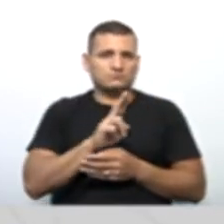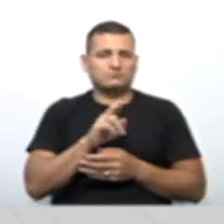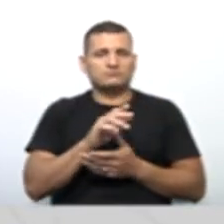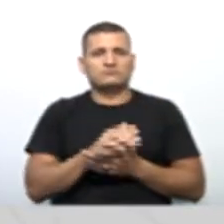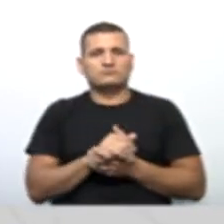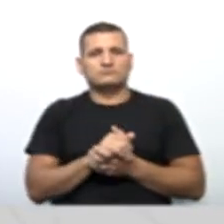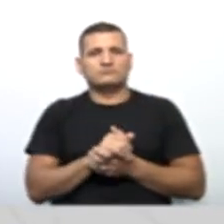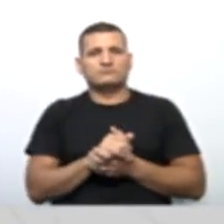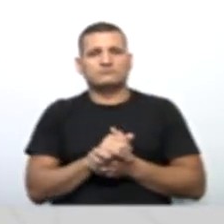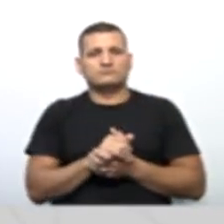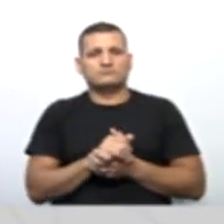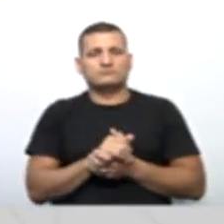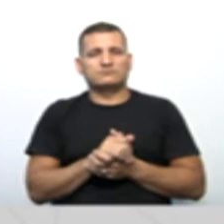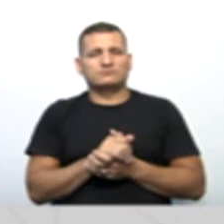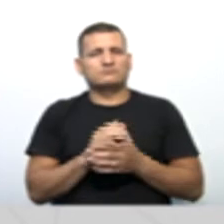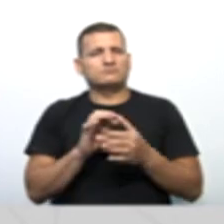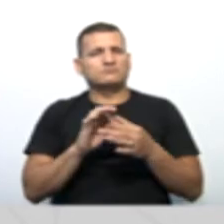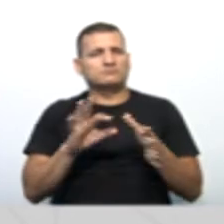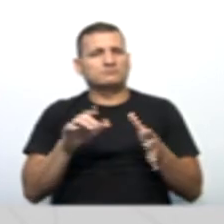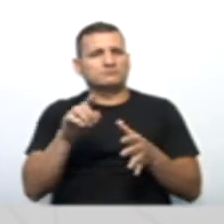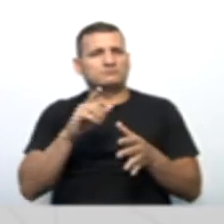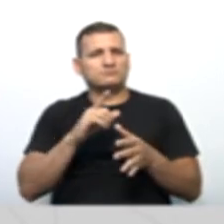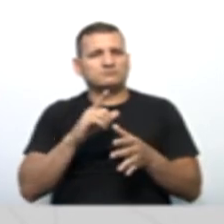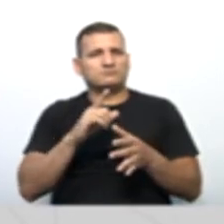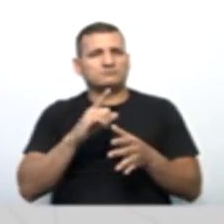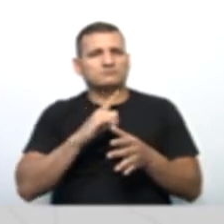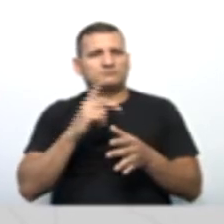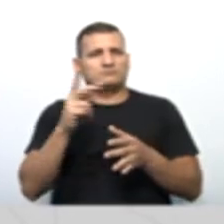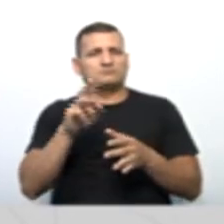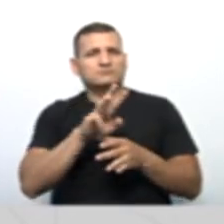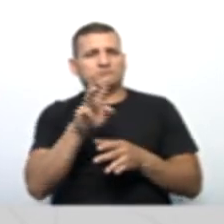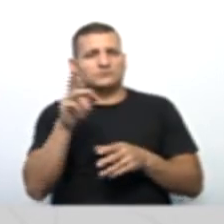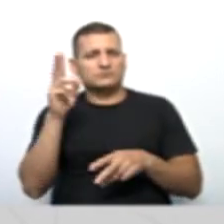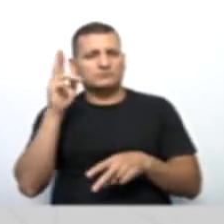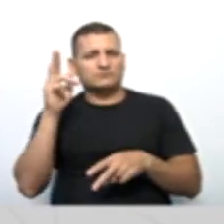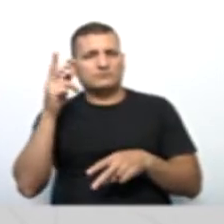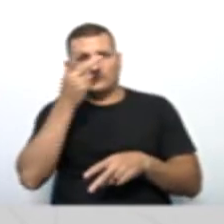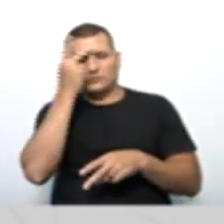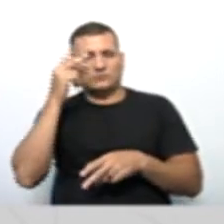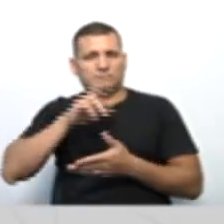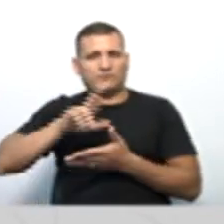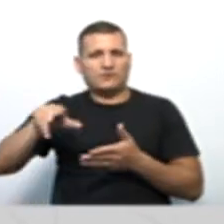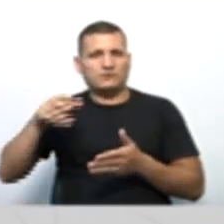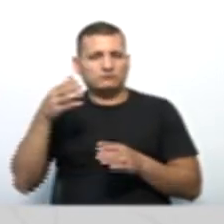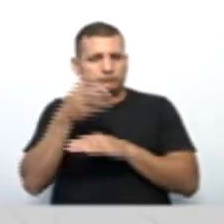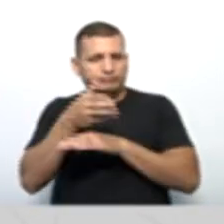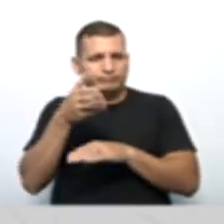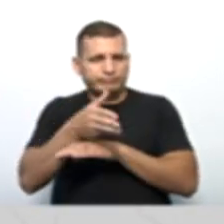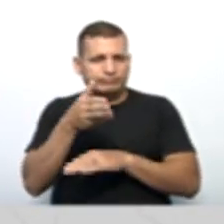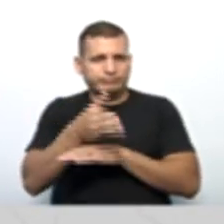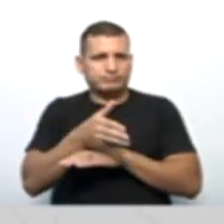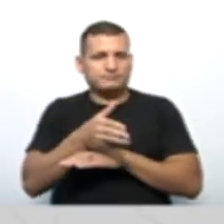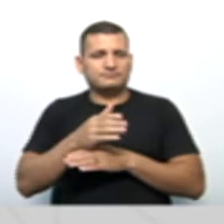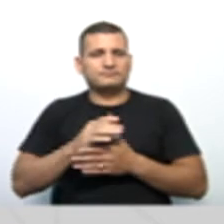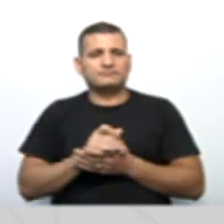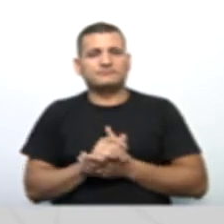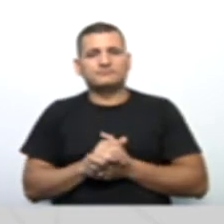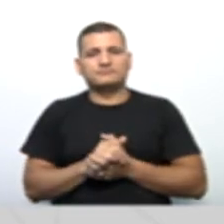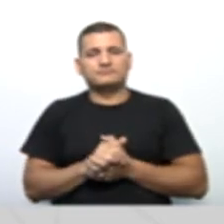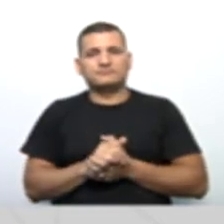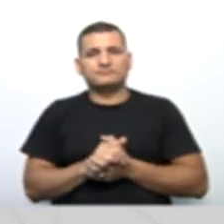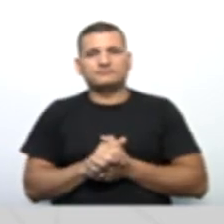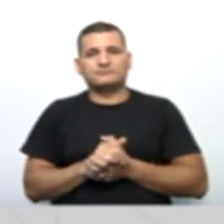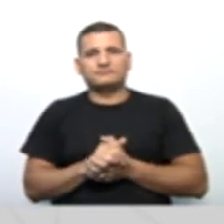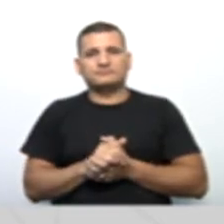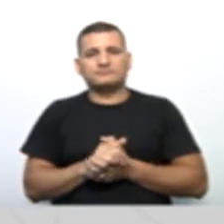tenha bastante visualização no seu site que vai investigar se se mantém mais existe um site